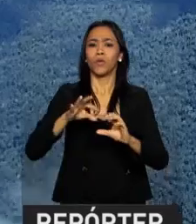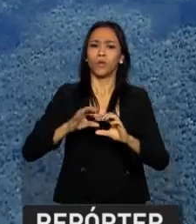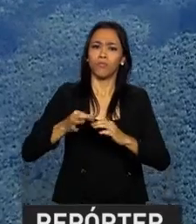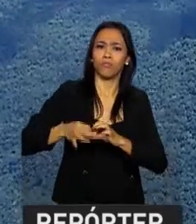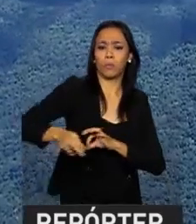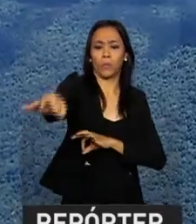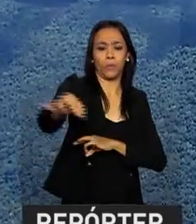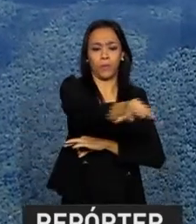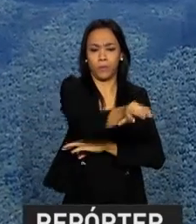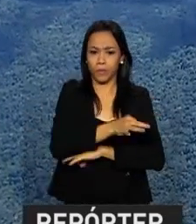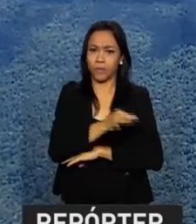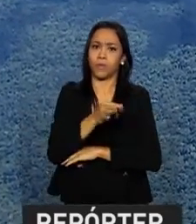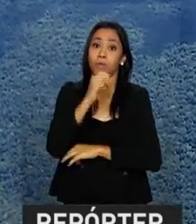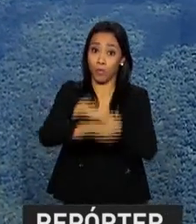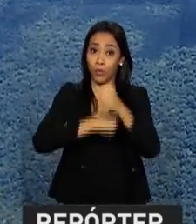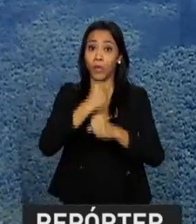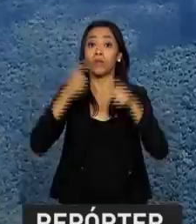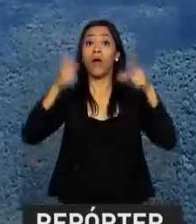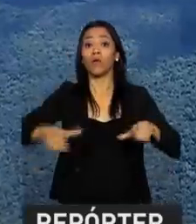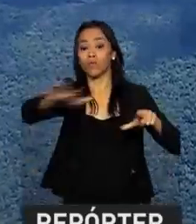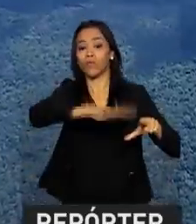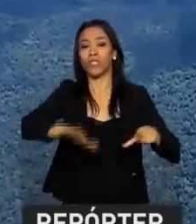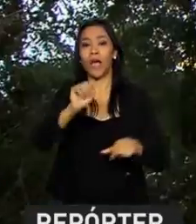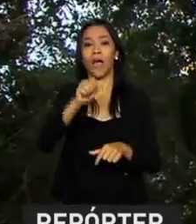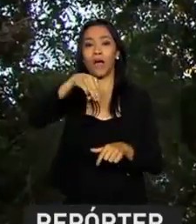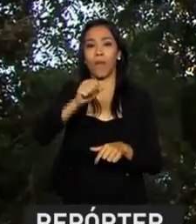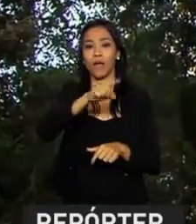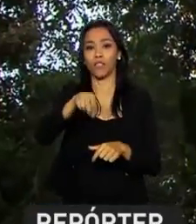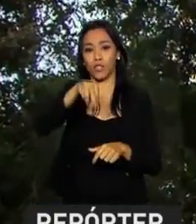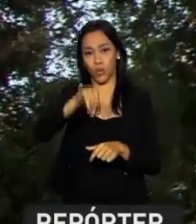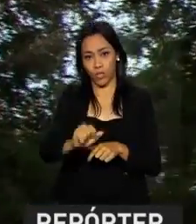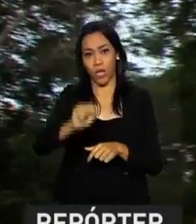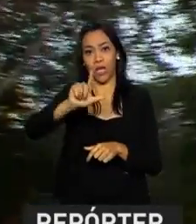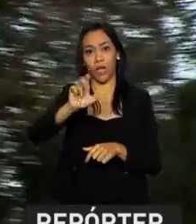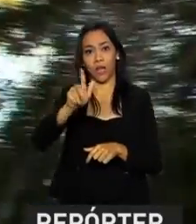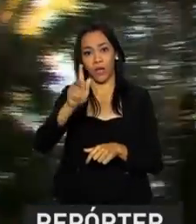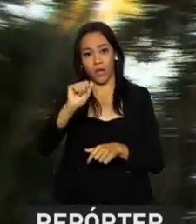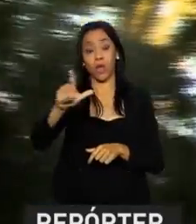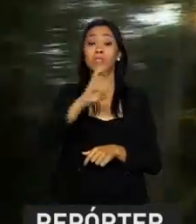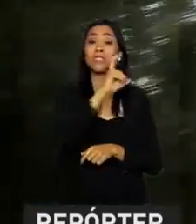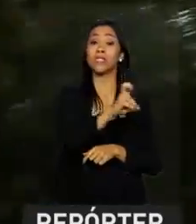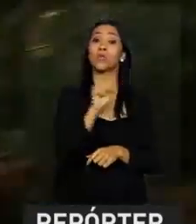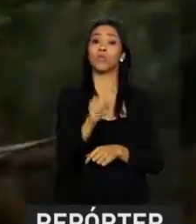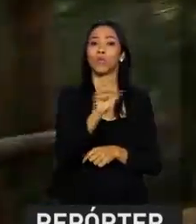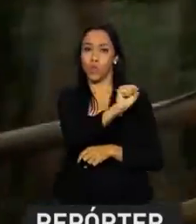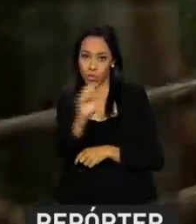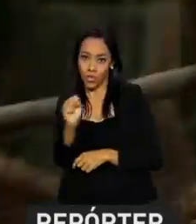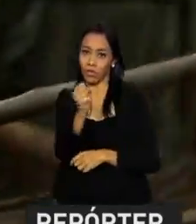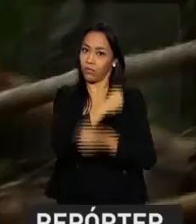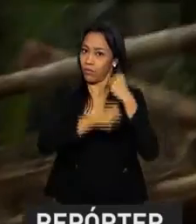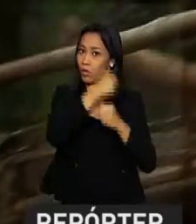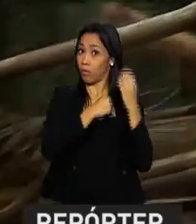quilômetros quadrados por ano na Amazônia legal em 2005 para cerca de 5.800 no ano passado.